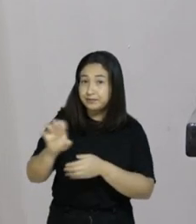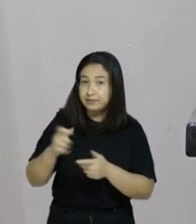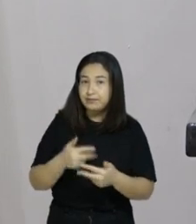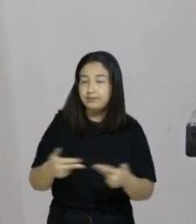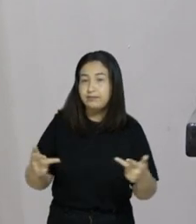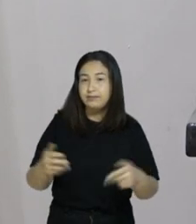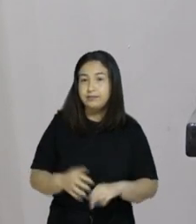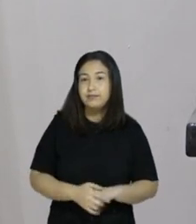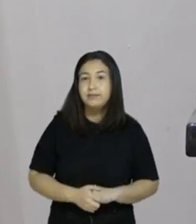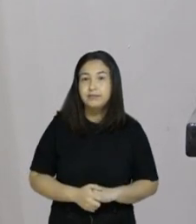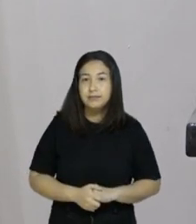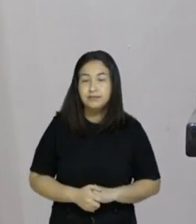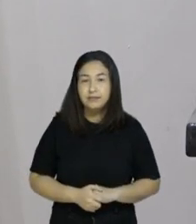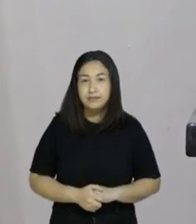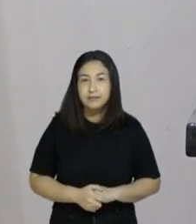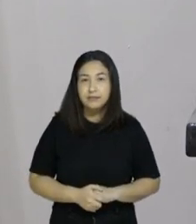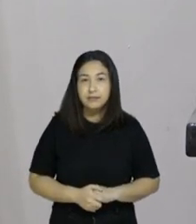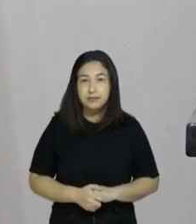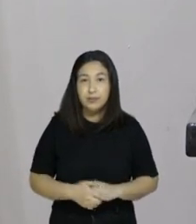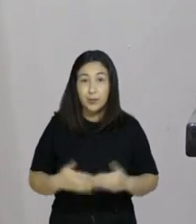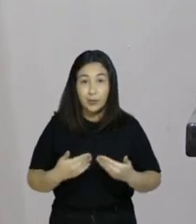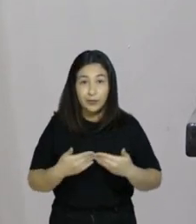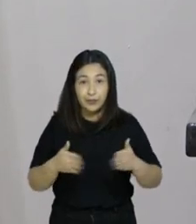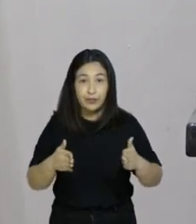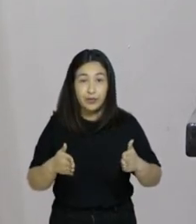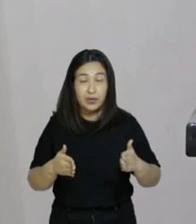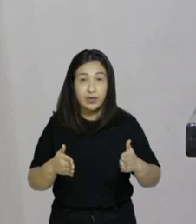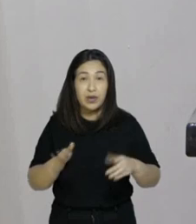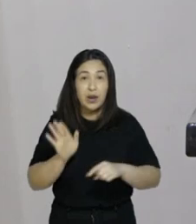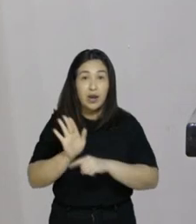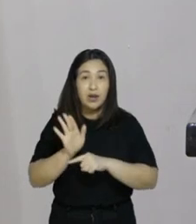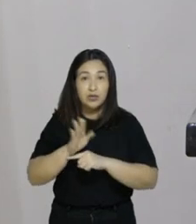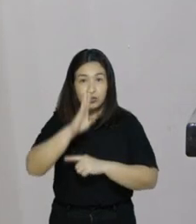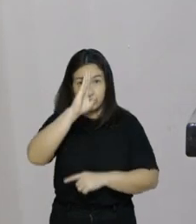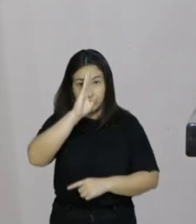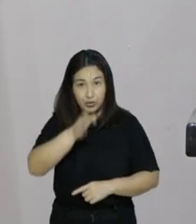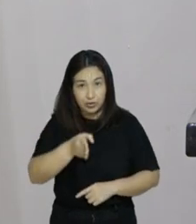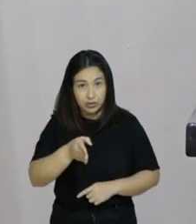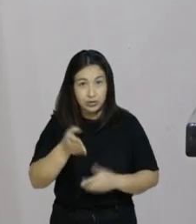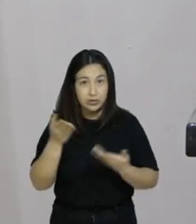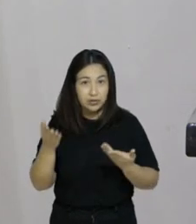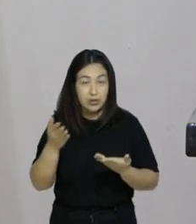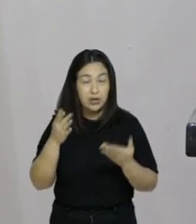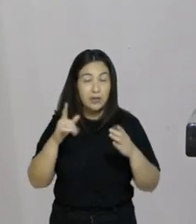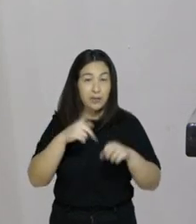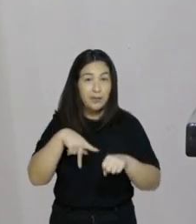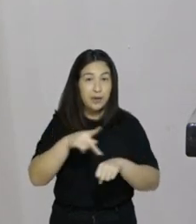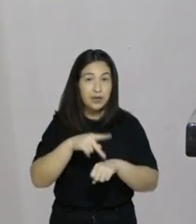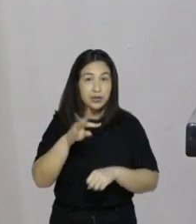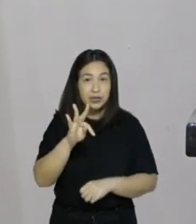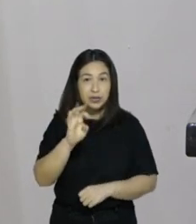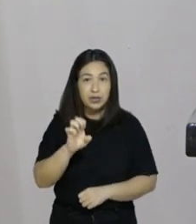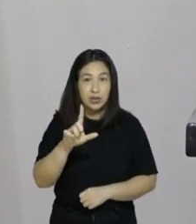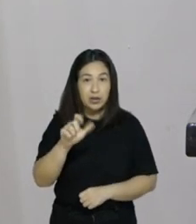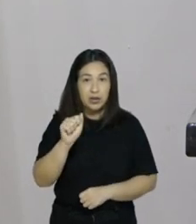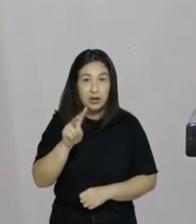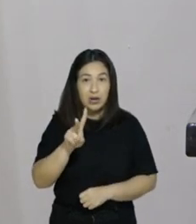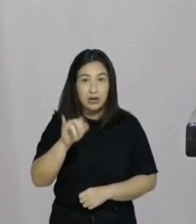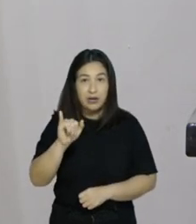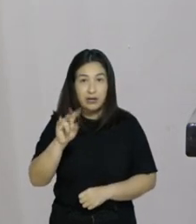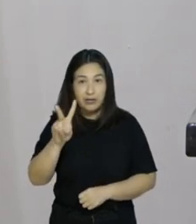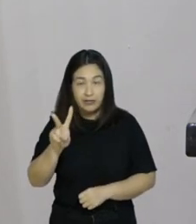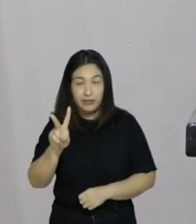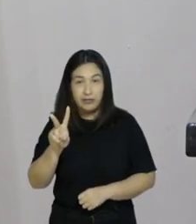catarinenses. Abrimos porta de auxílio direto com a Embaixada do Brasil em Tel Aviv e com a APEX, a Agência Brasileira